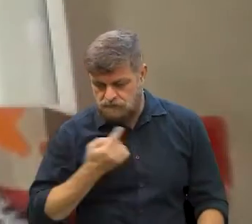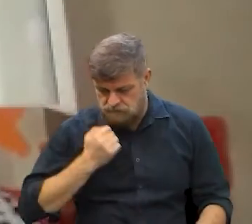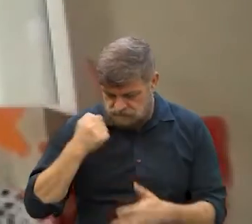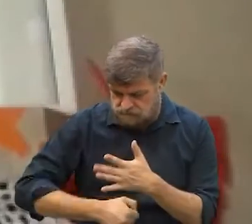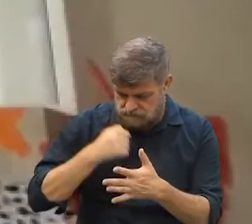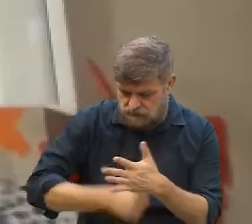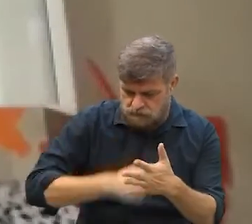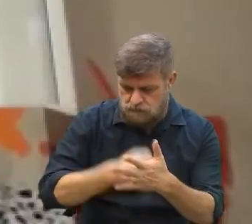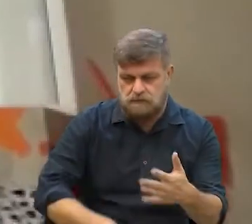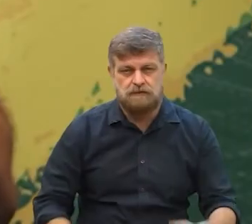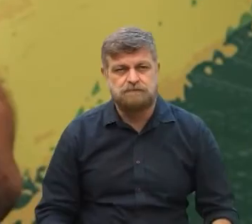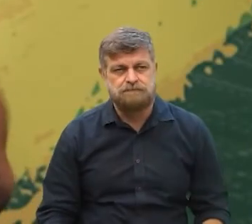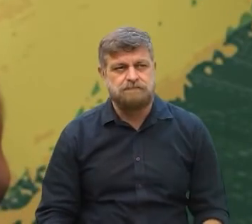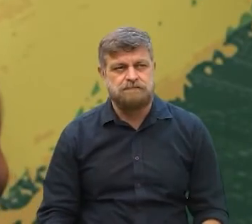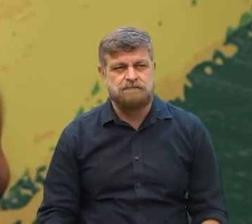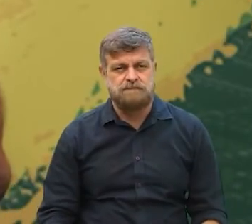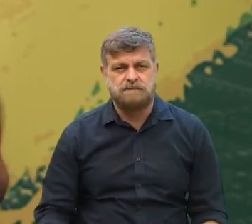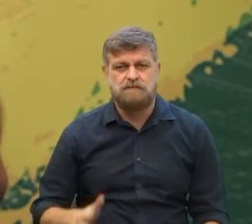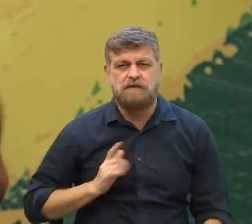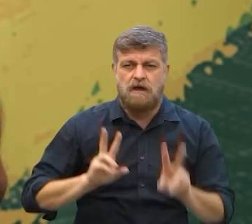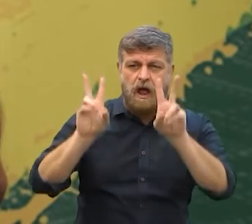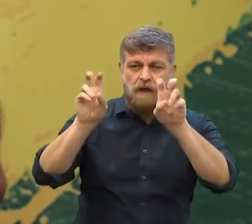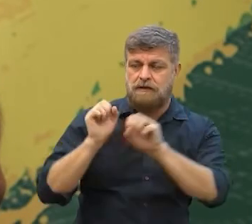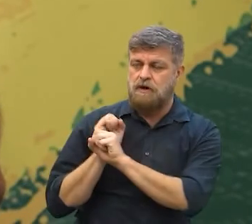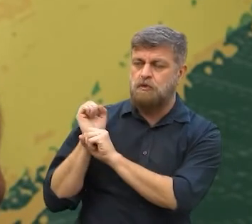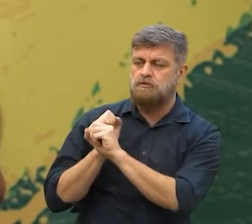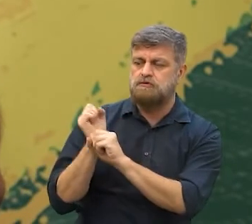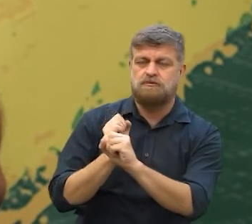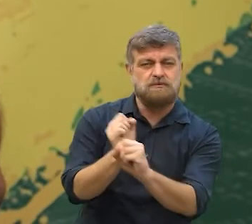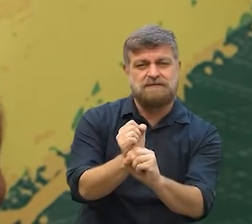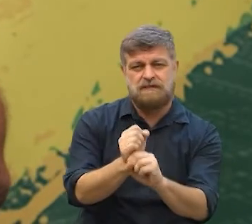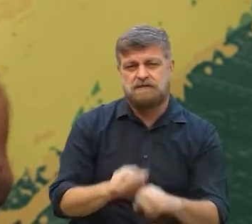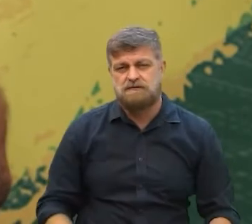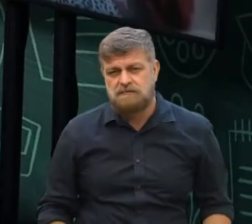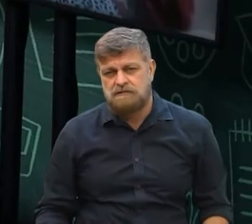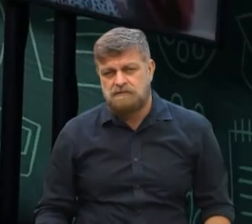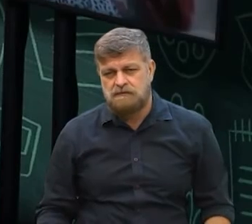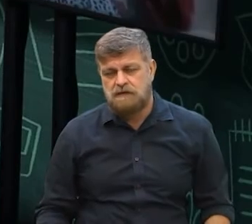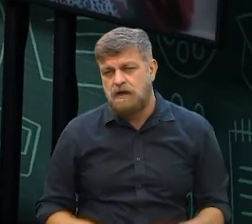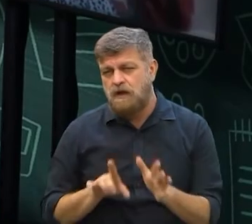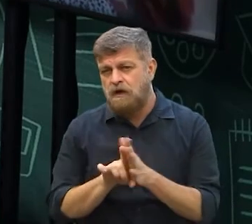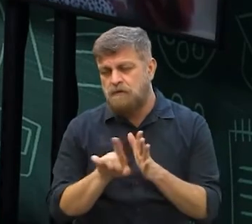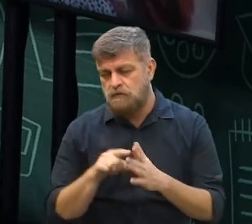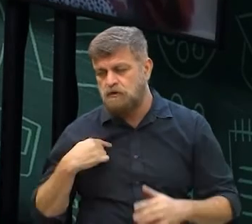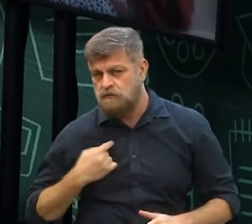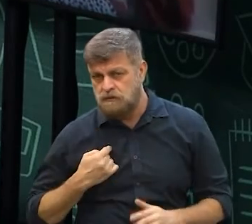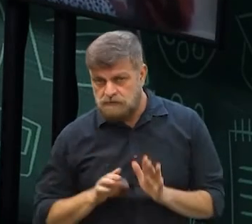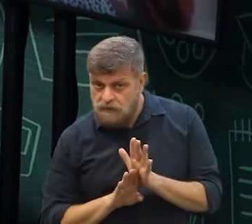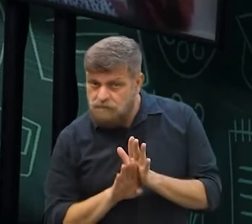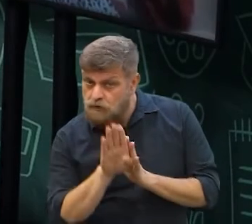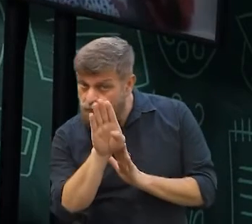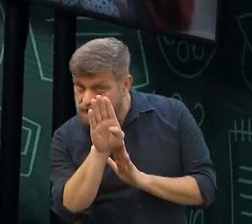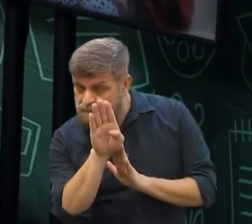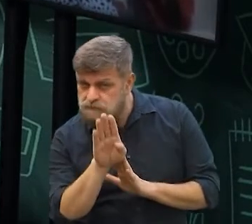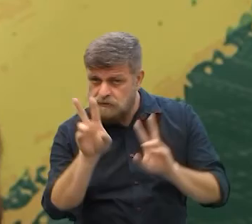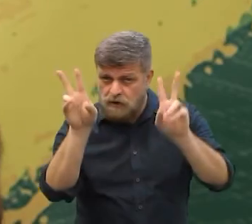luta. Assim, com relação aos últimos anos, até que ponto que nós evoluímos